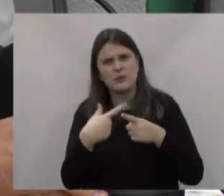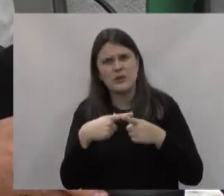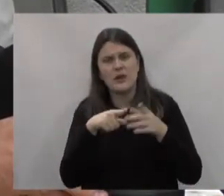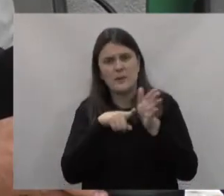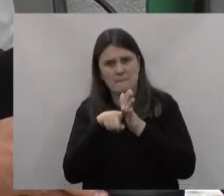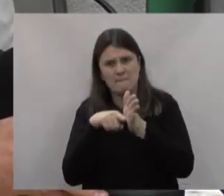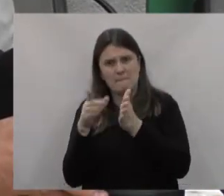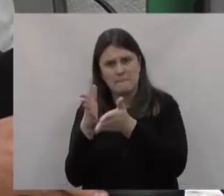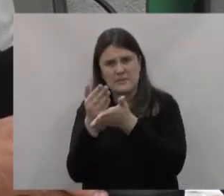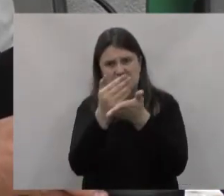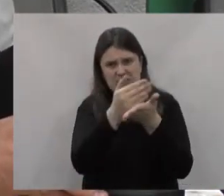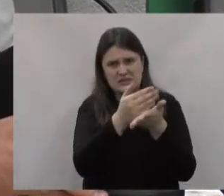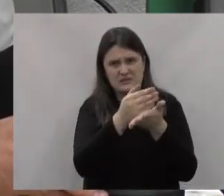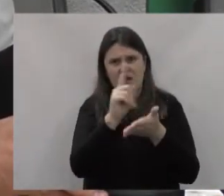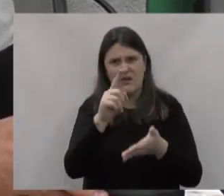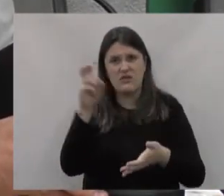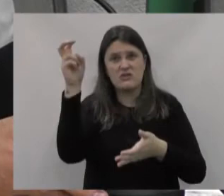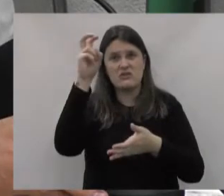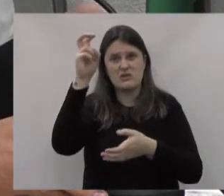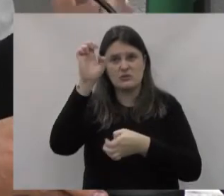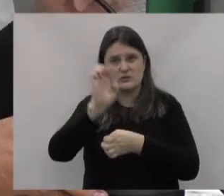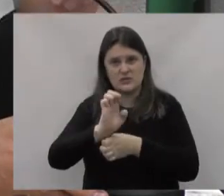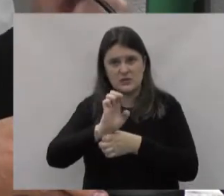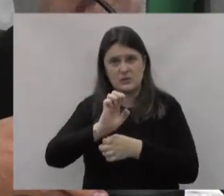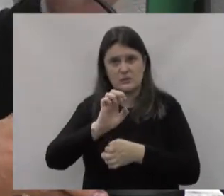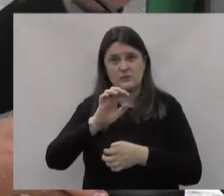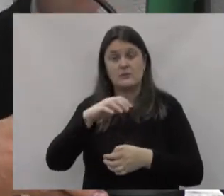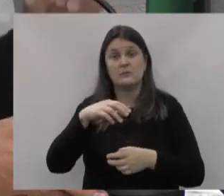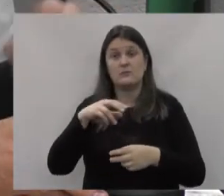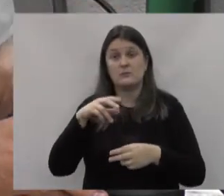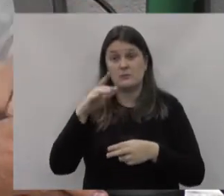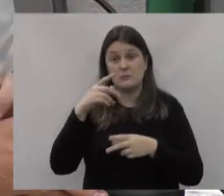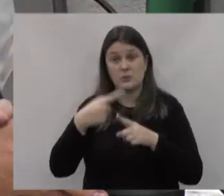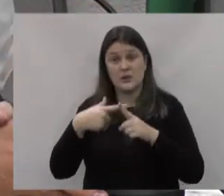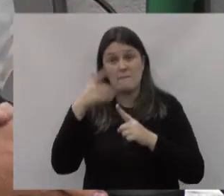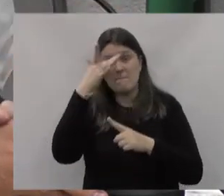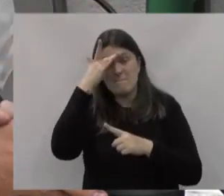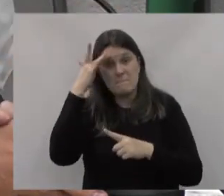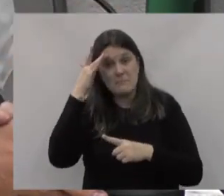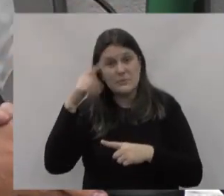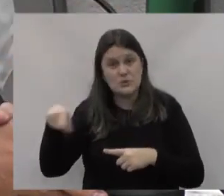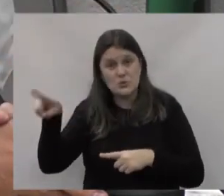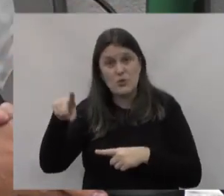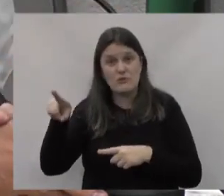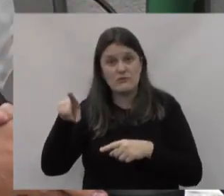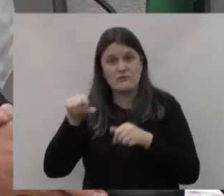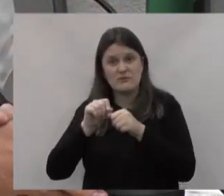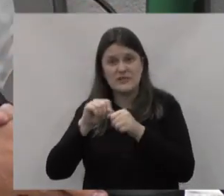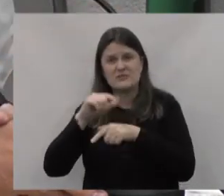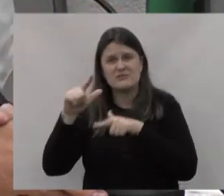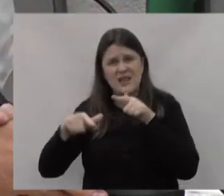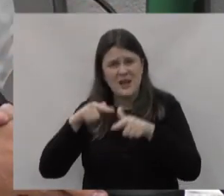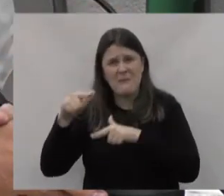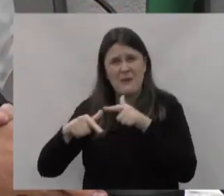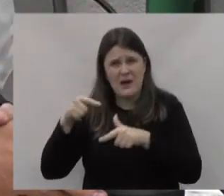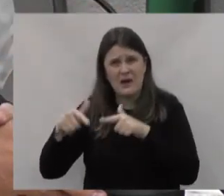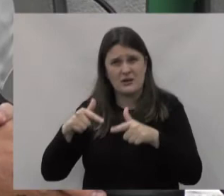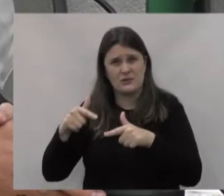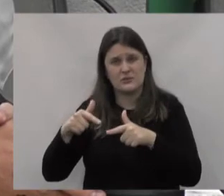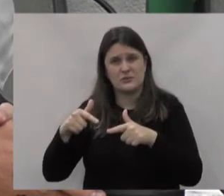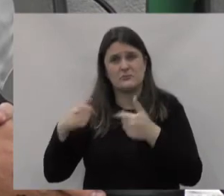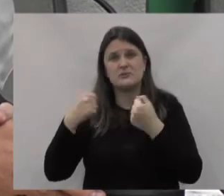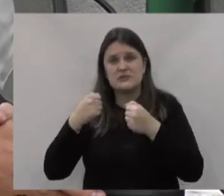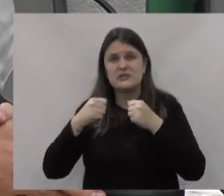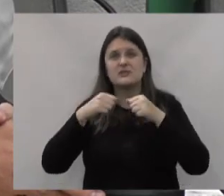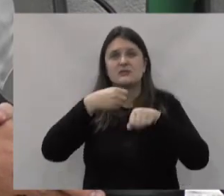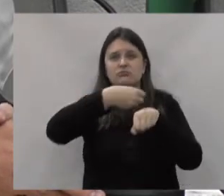aqui é a 5ª no Paraná? É porque pessoas como vocês estão fazendo um trabalho muito magnífico de levar